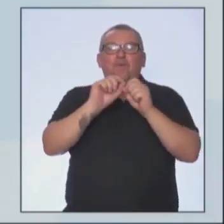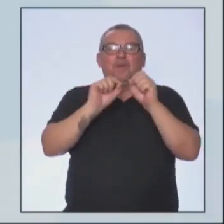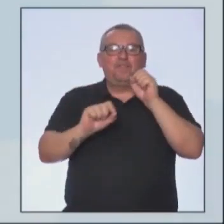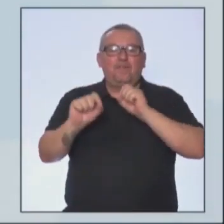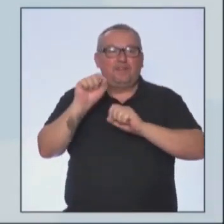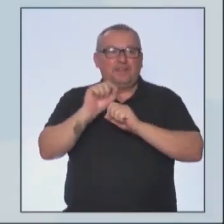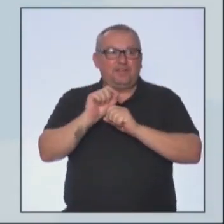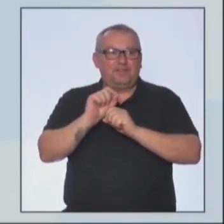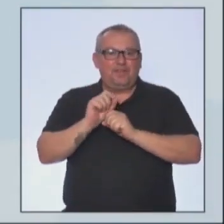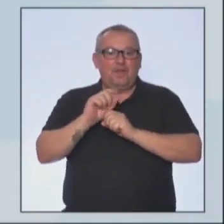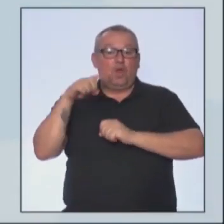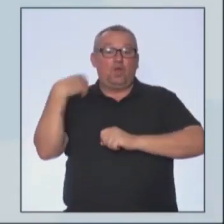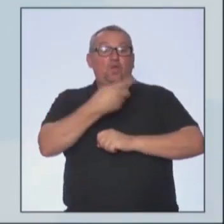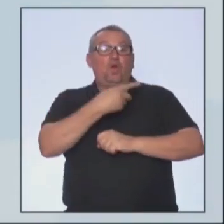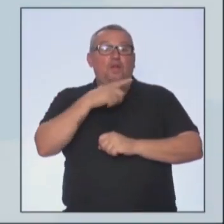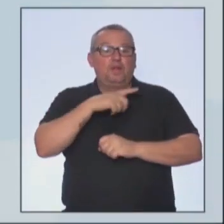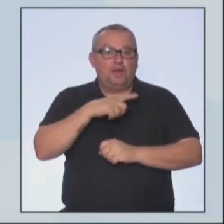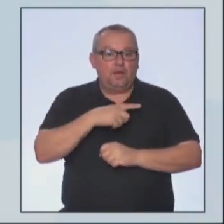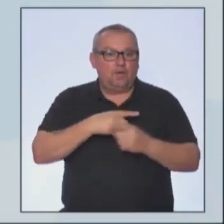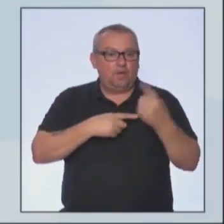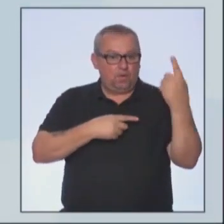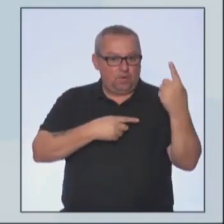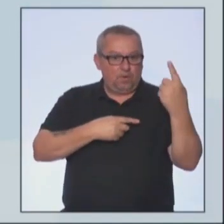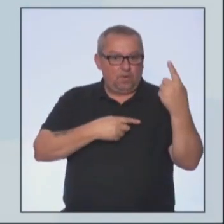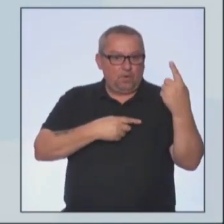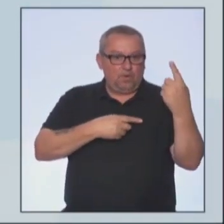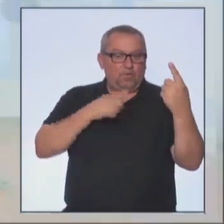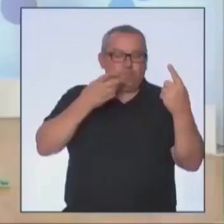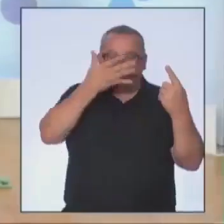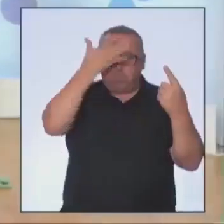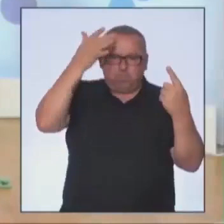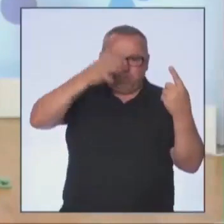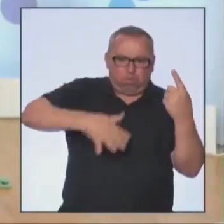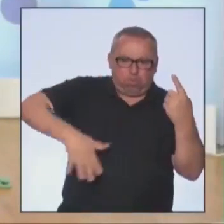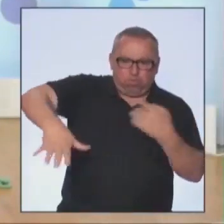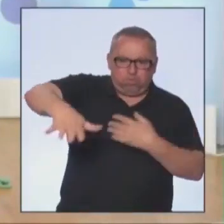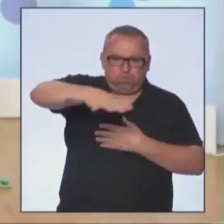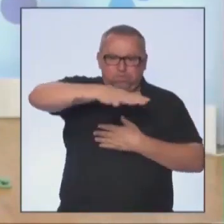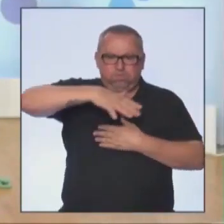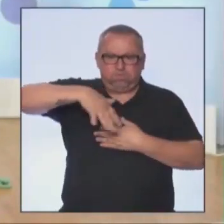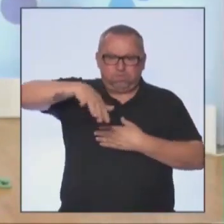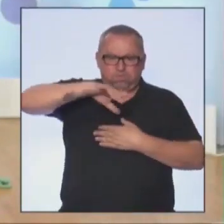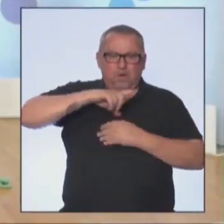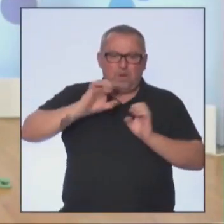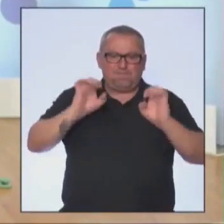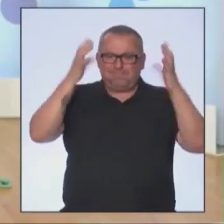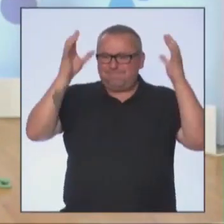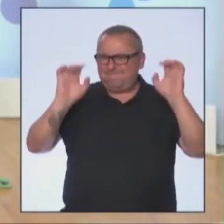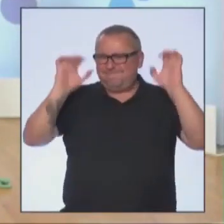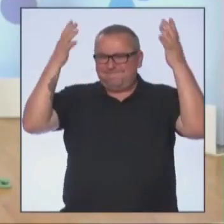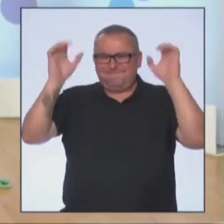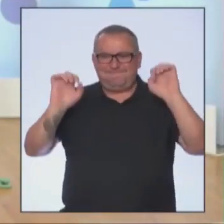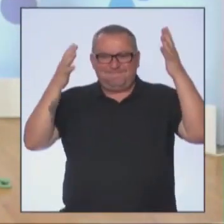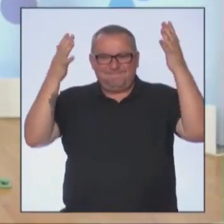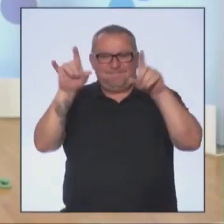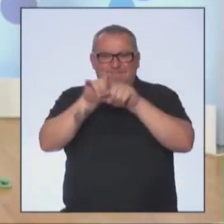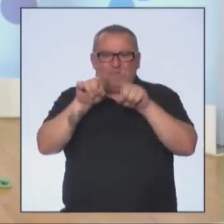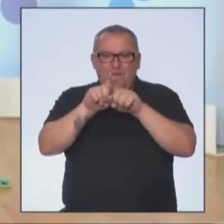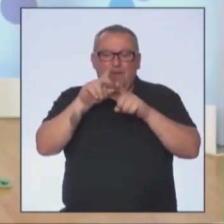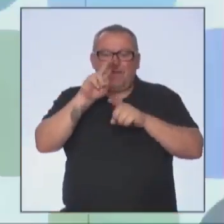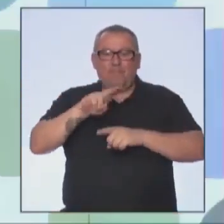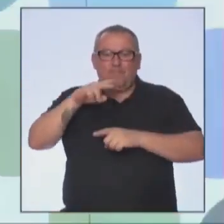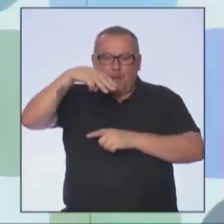comemorar fazendo isso? Nós temos um meio, que é esse mundaréu de pessoas, as pessoas comemorando. Nós vamos falar que esse é o meio. Nós precisamos